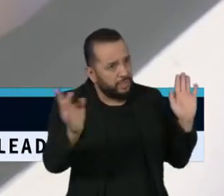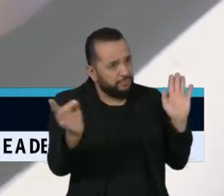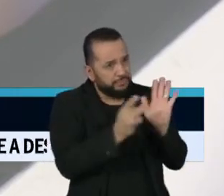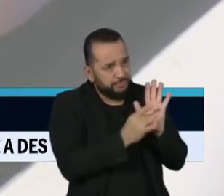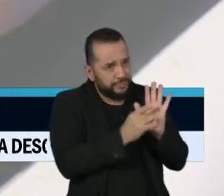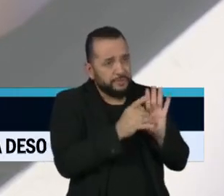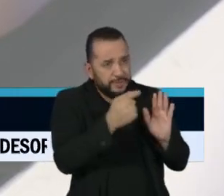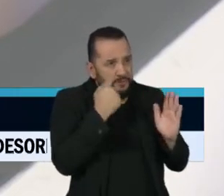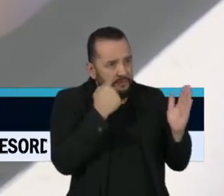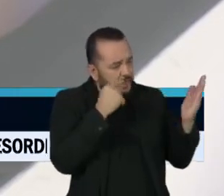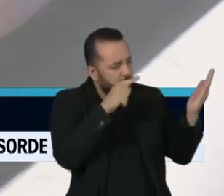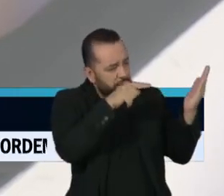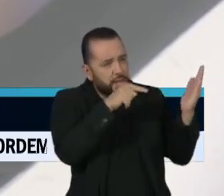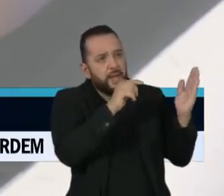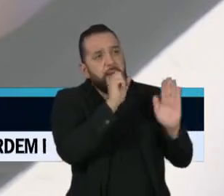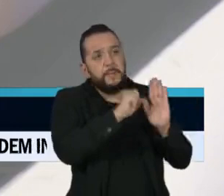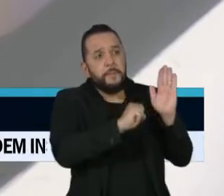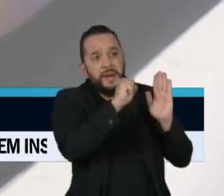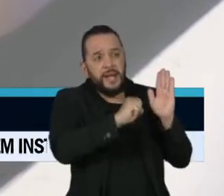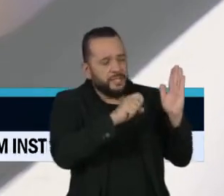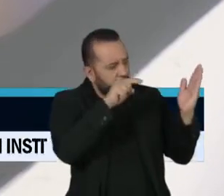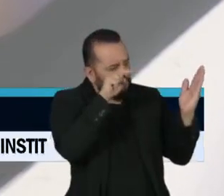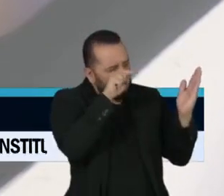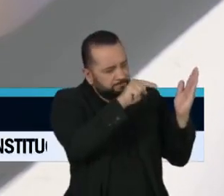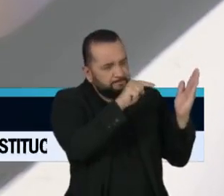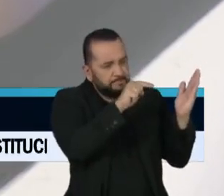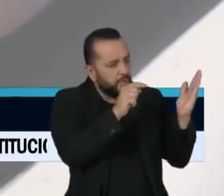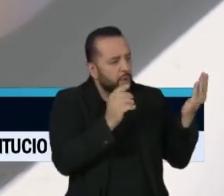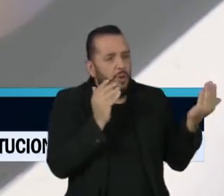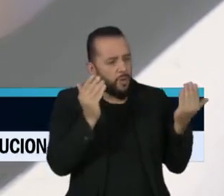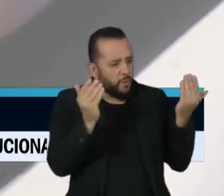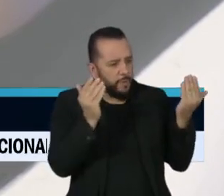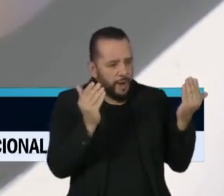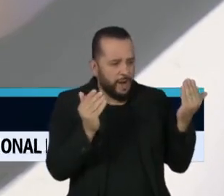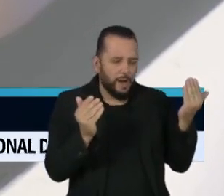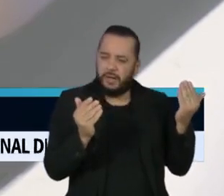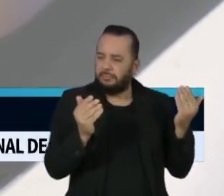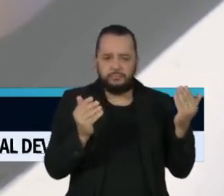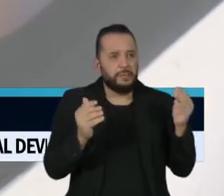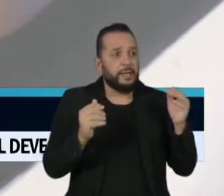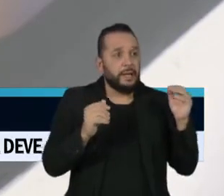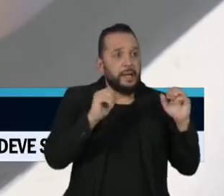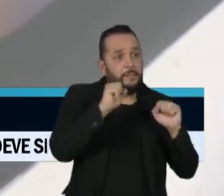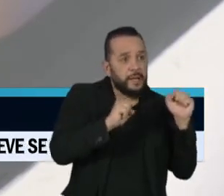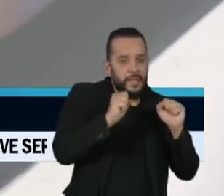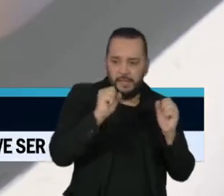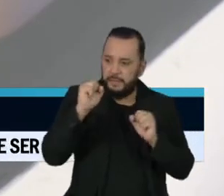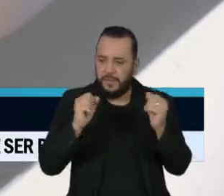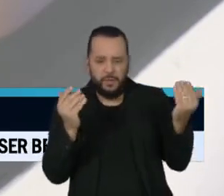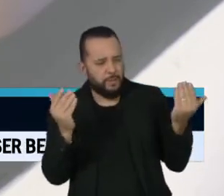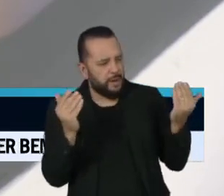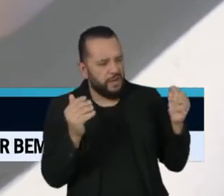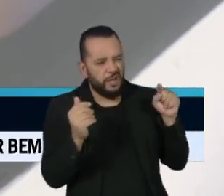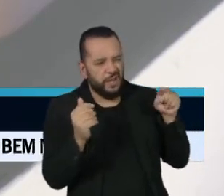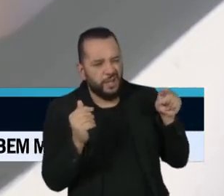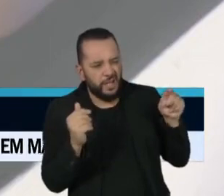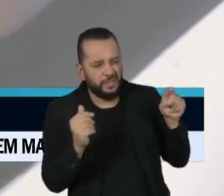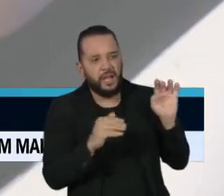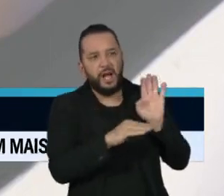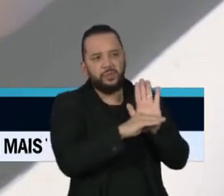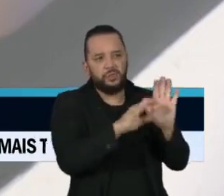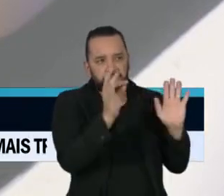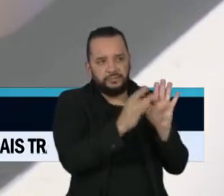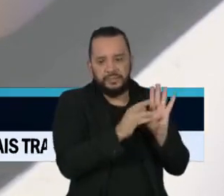dizer, pega duas ou três empresas de cada setor, compara uma com a outra e verifica até que ponto é conversa, até que ponto não